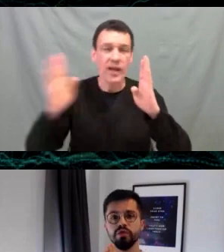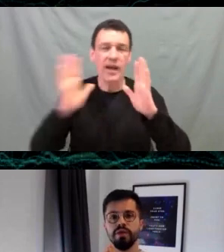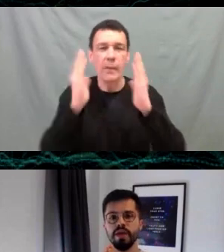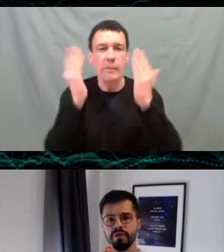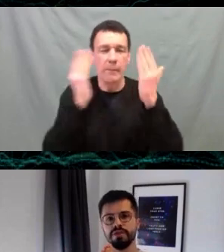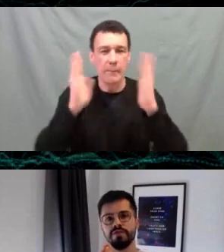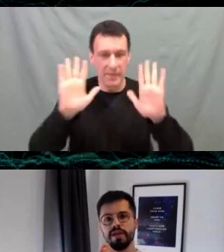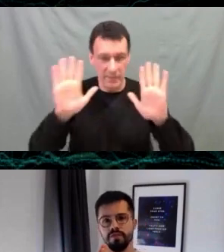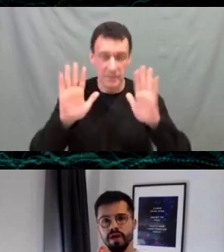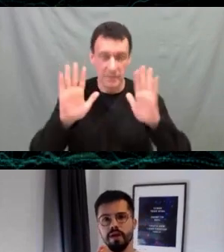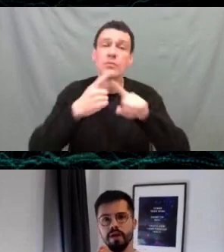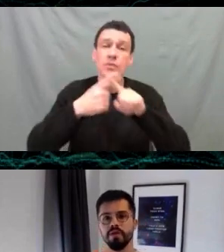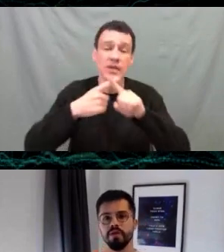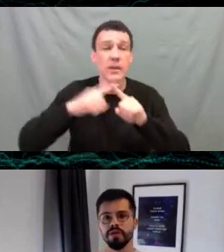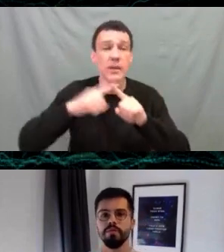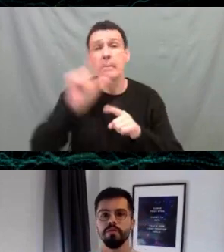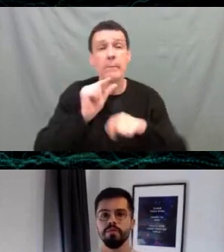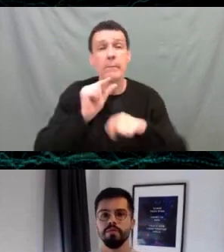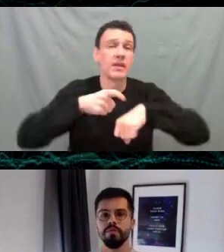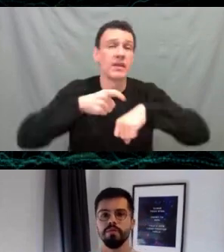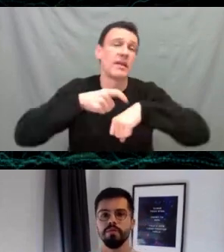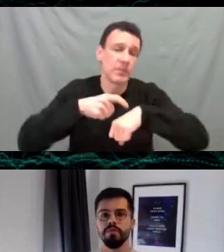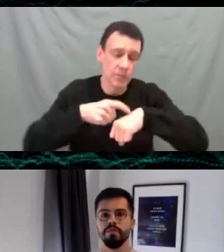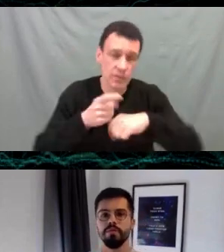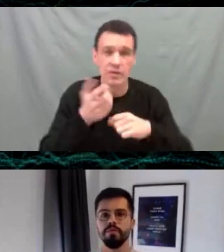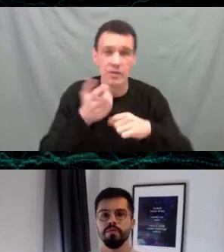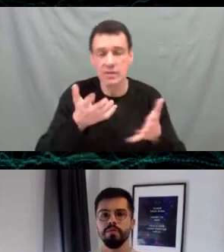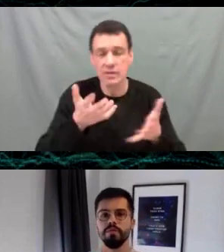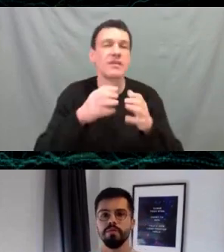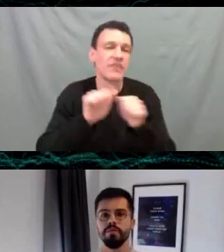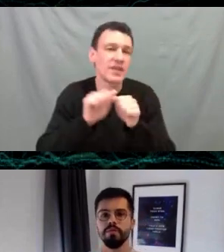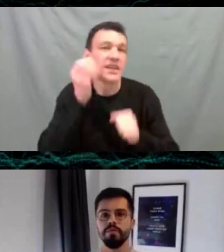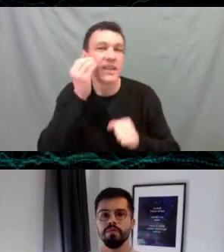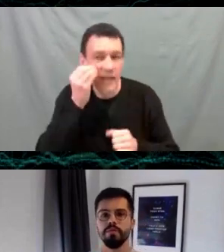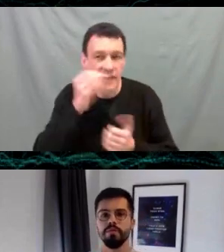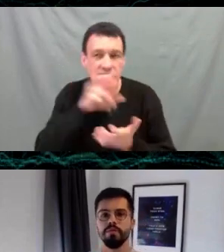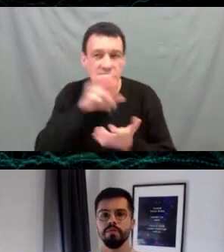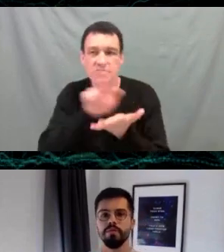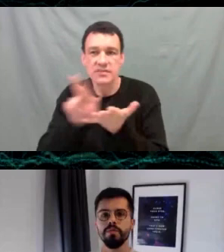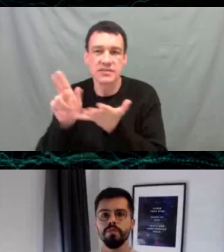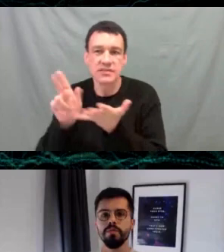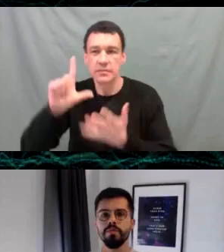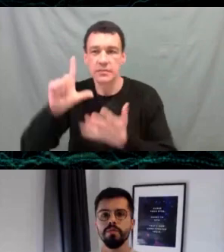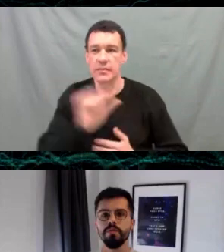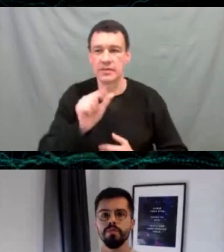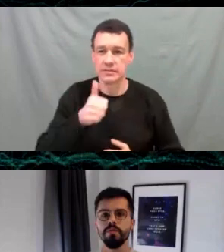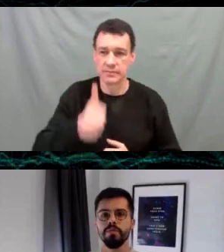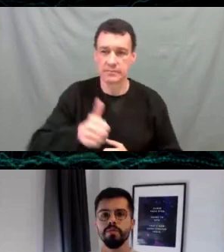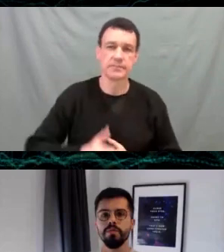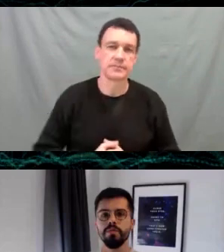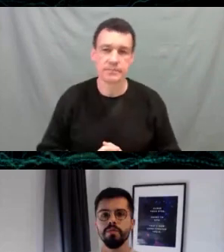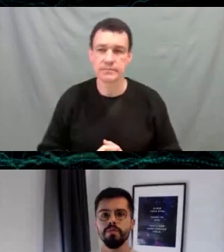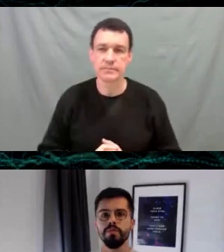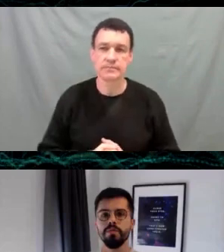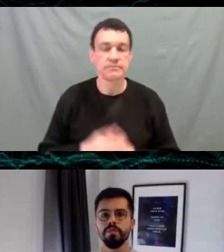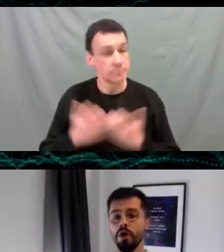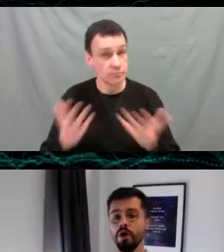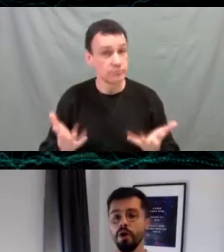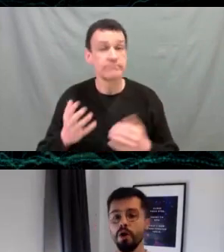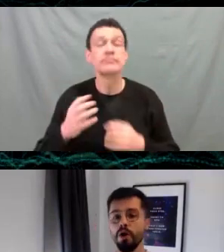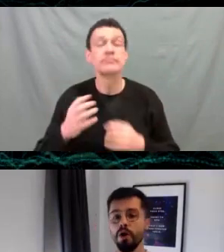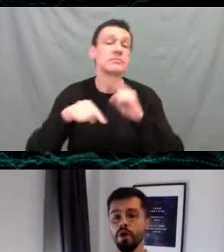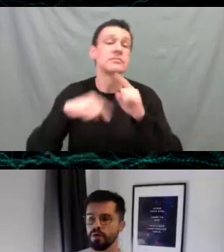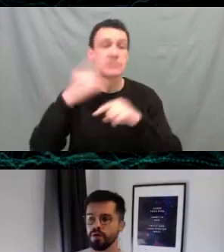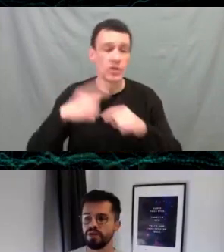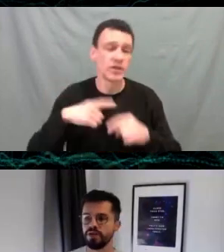porque porque reduza o tempo que você vai levar porque o teste seja executado tá então que a gente tem depois disso né Depois disso a gente aqui